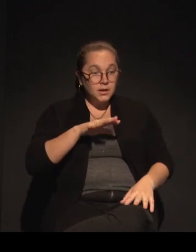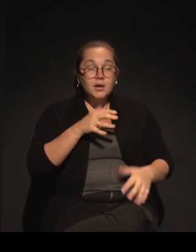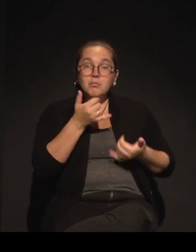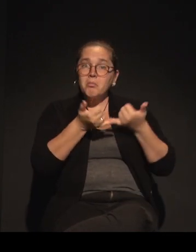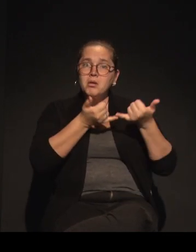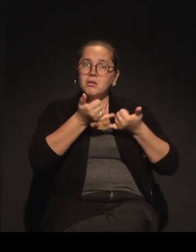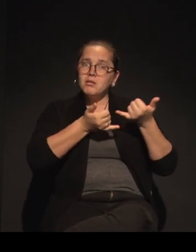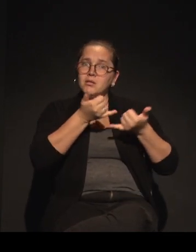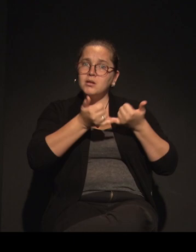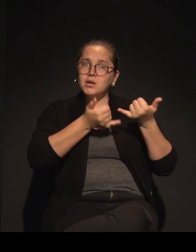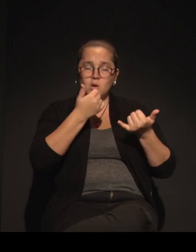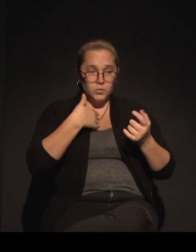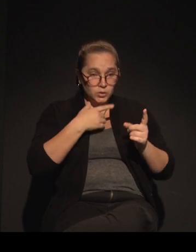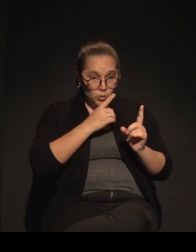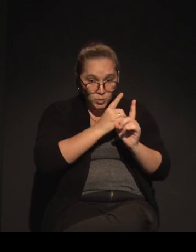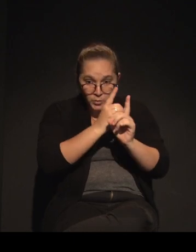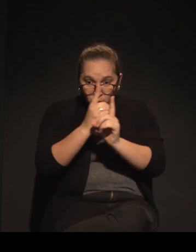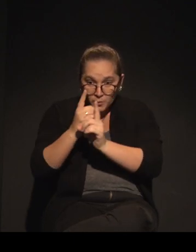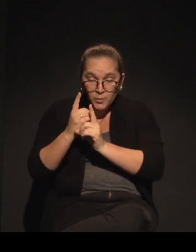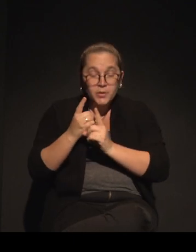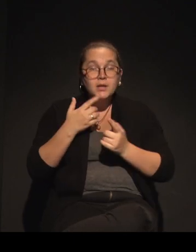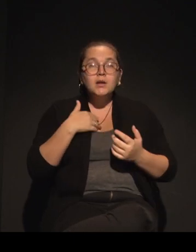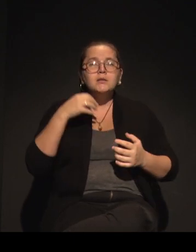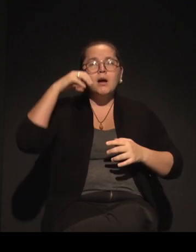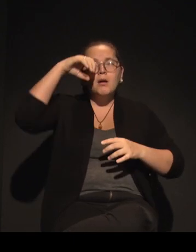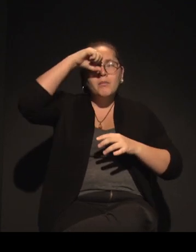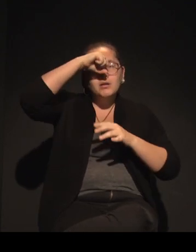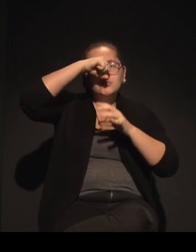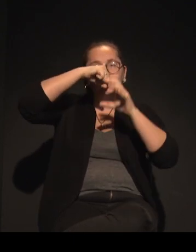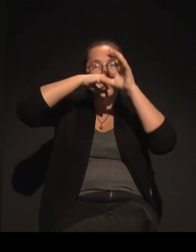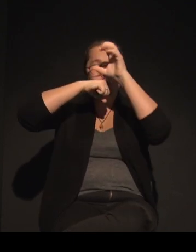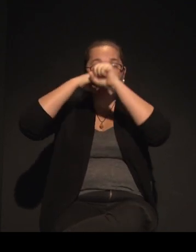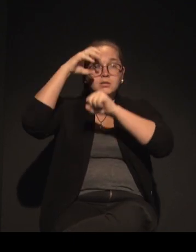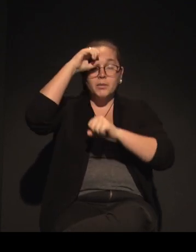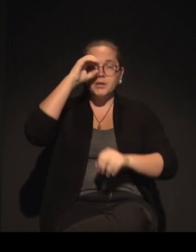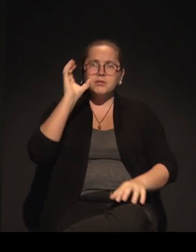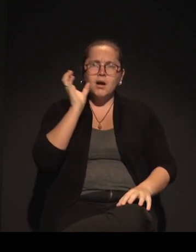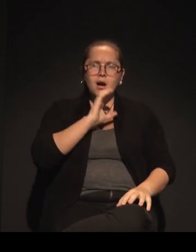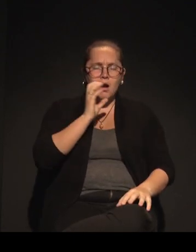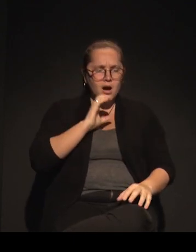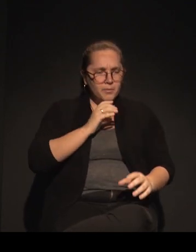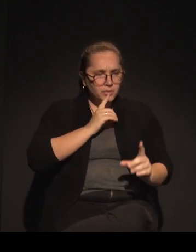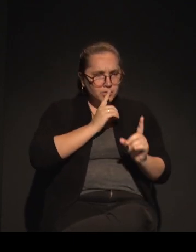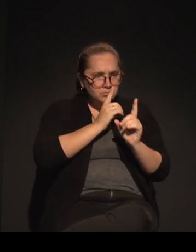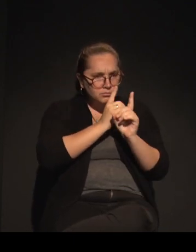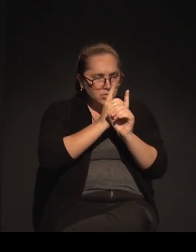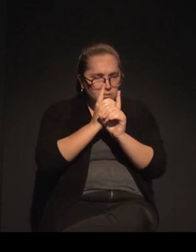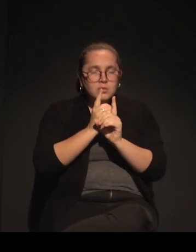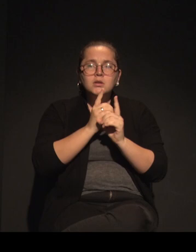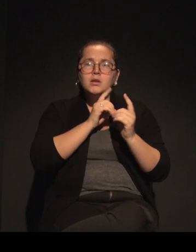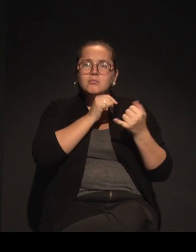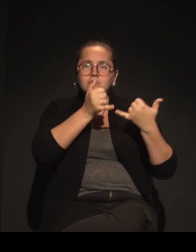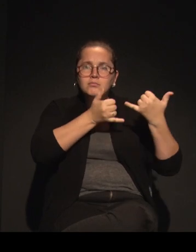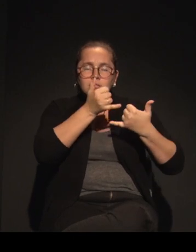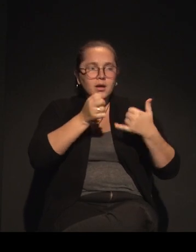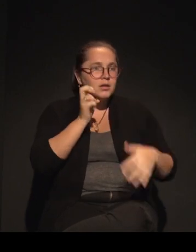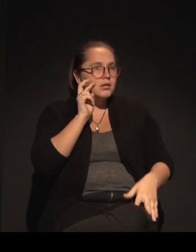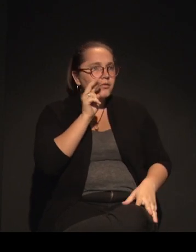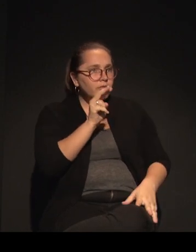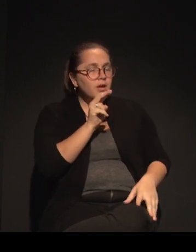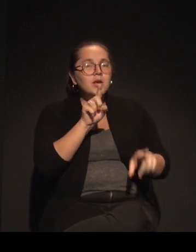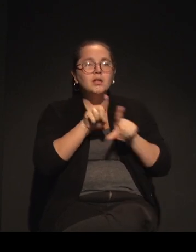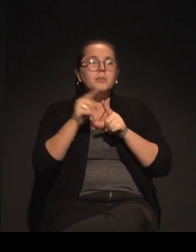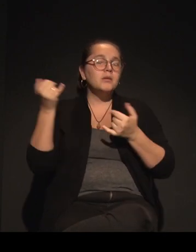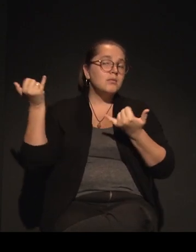brincam e se encontra então eles vão aprendendo automaticamente vendo e ouvindo também então isso não achamos